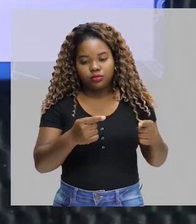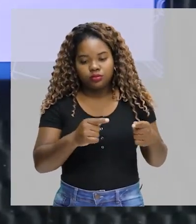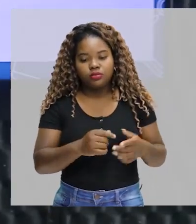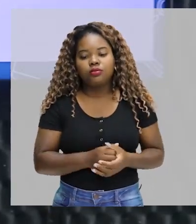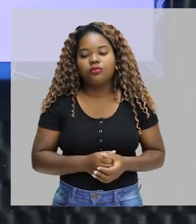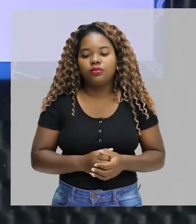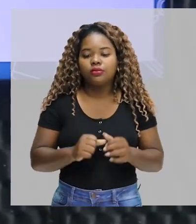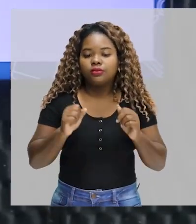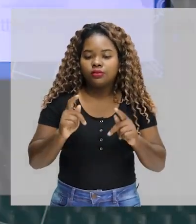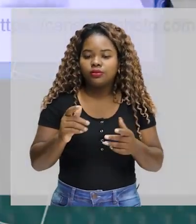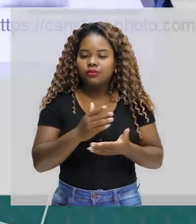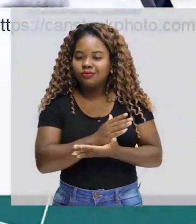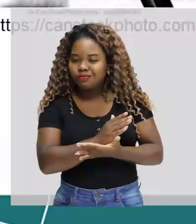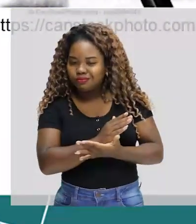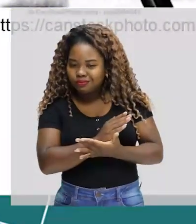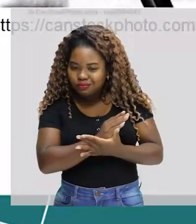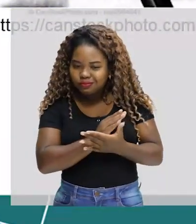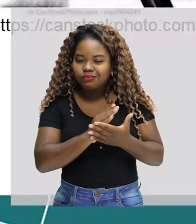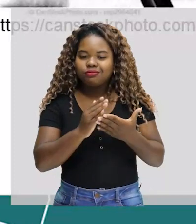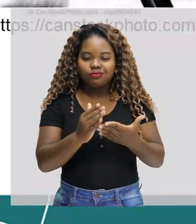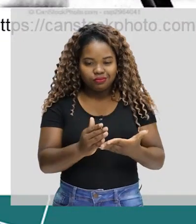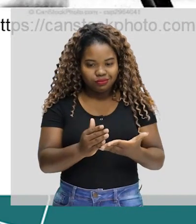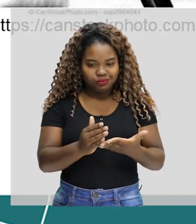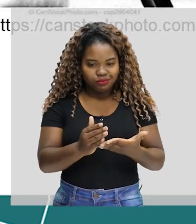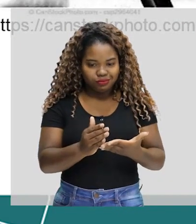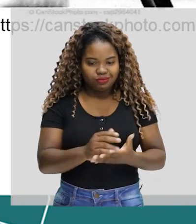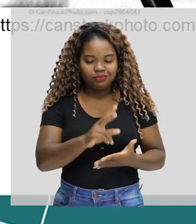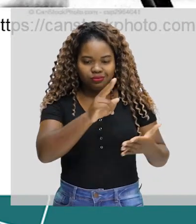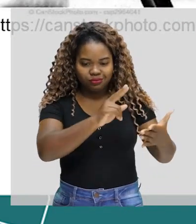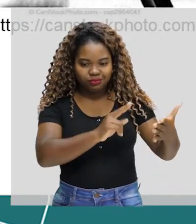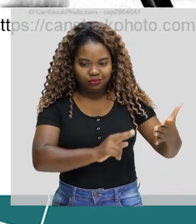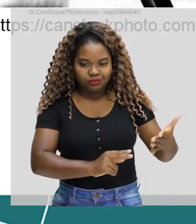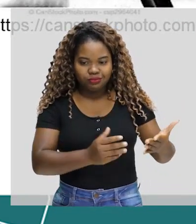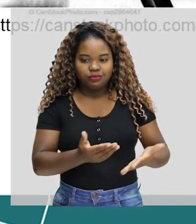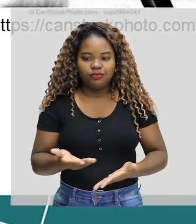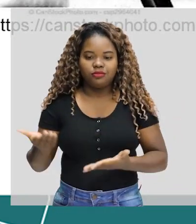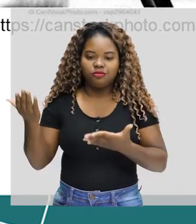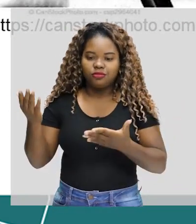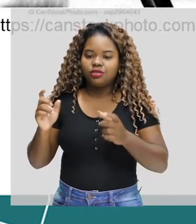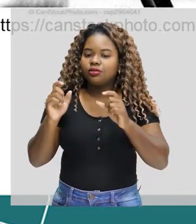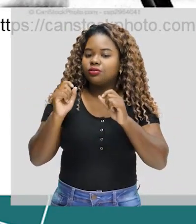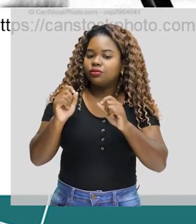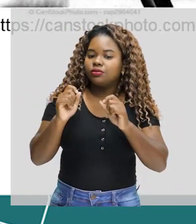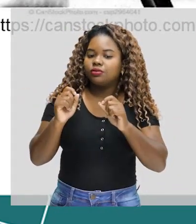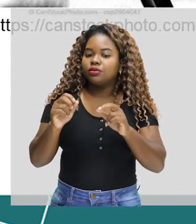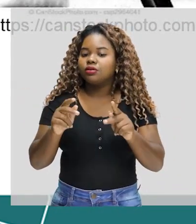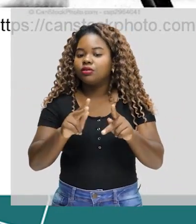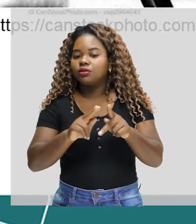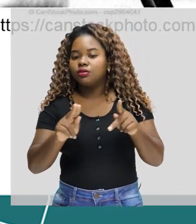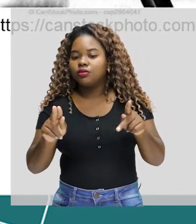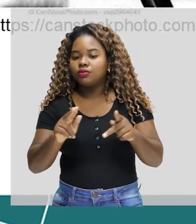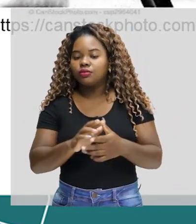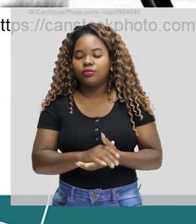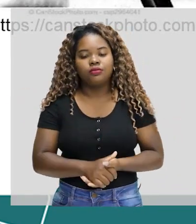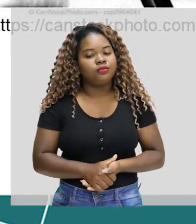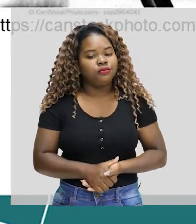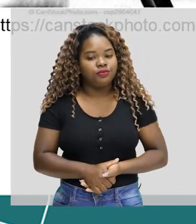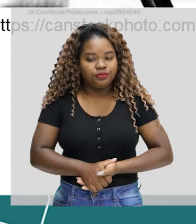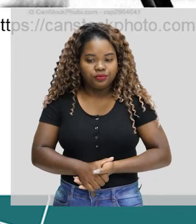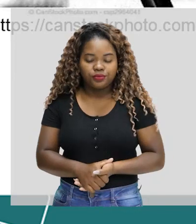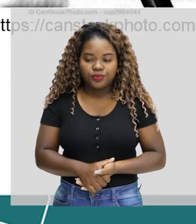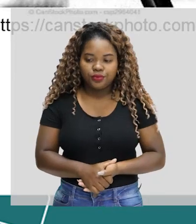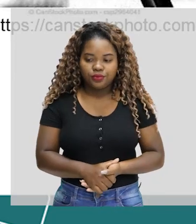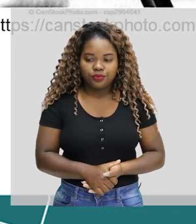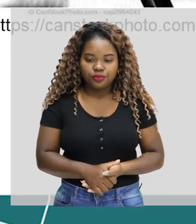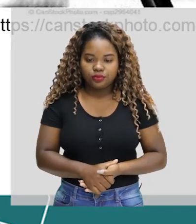exercícios isolados, considerando os pronomes. Começando pela nossa definição, que é pronome, né? What is a pronoun?